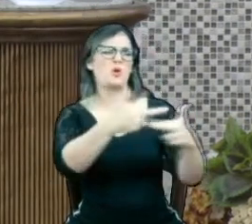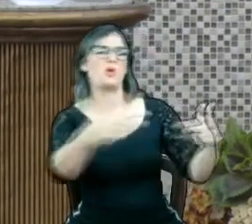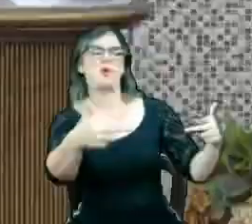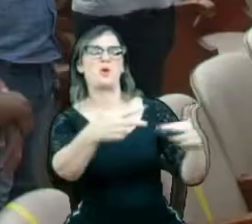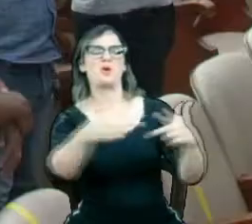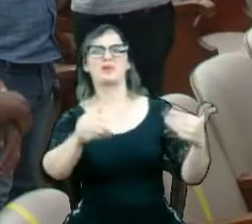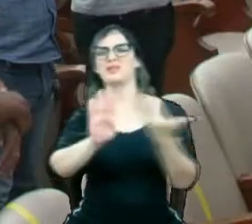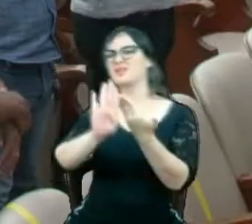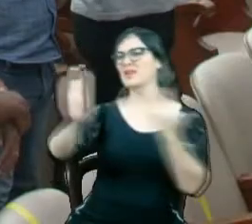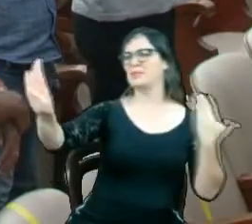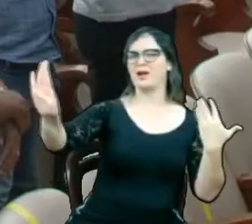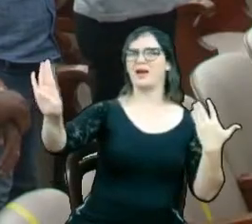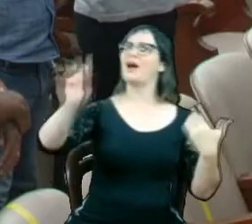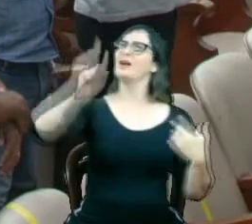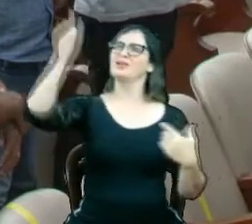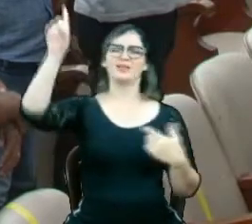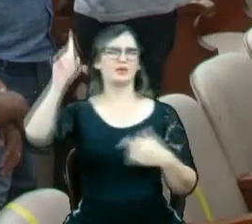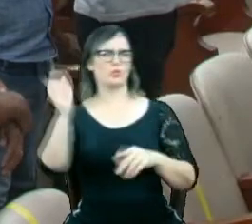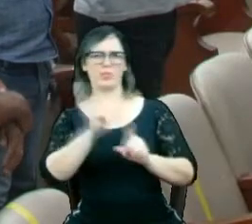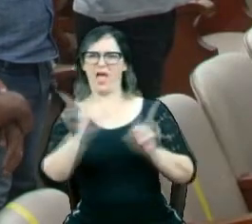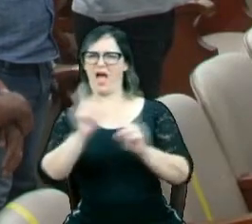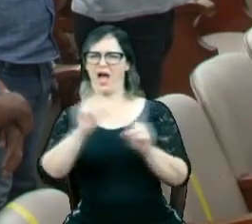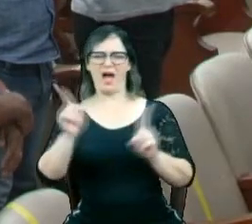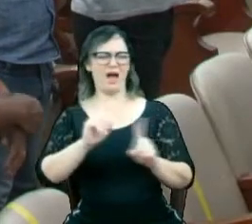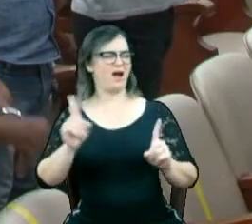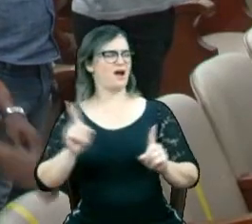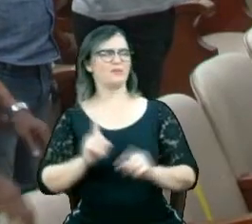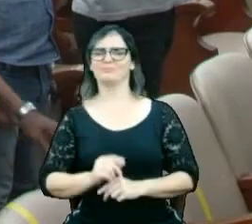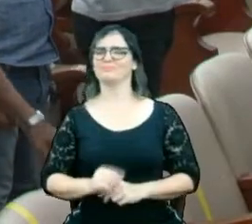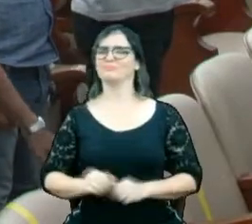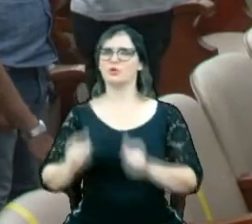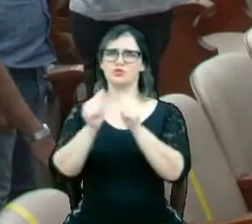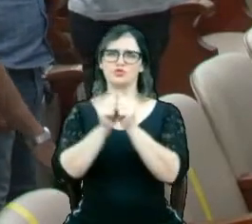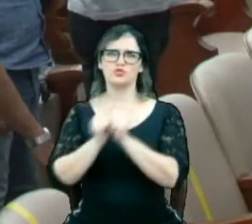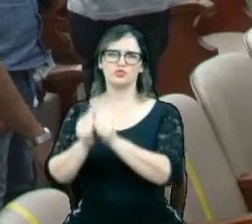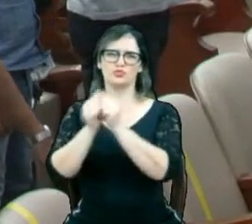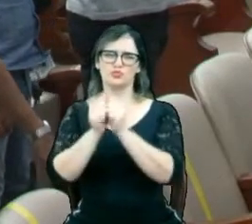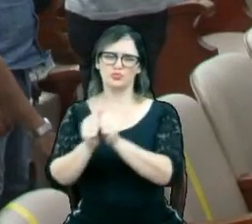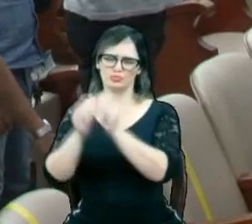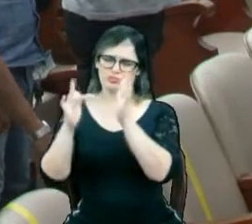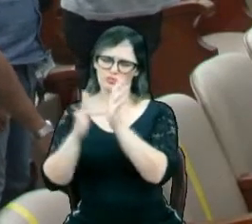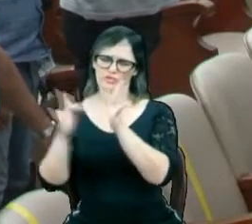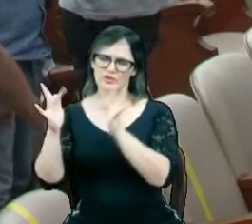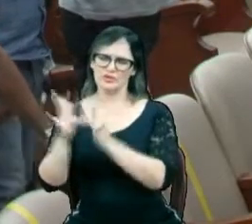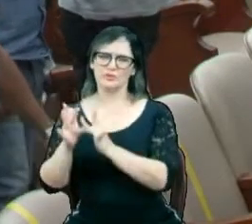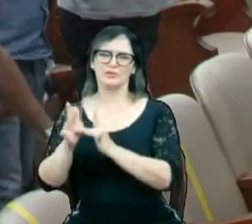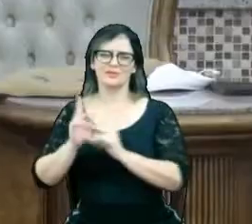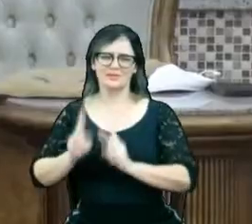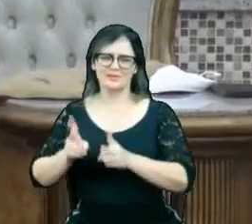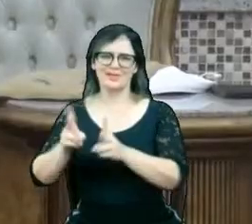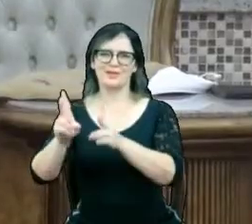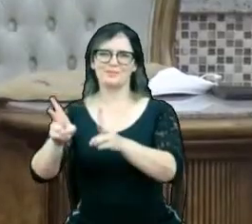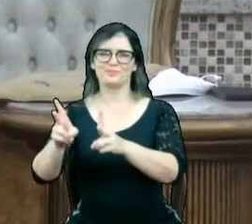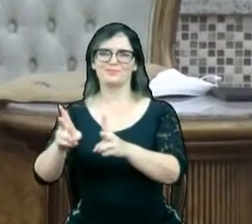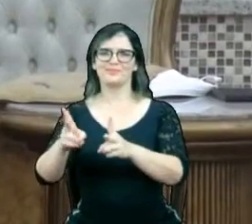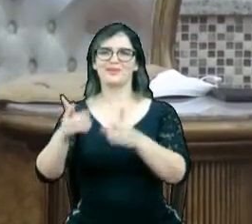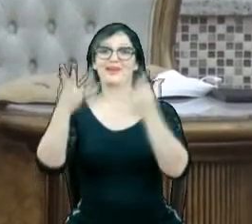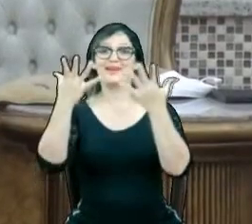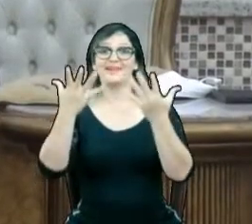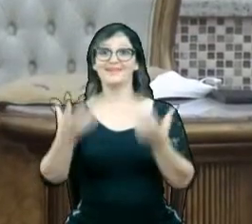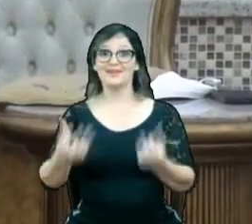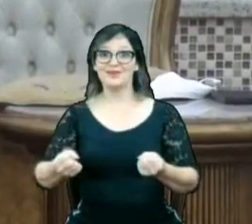Cristo Jesus o bendito seja o nome do senhor diga comigo alegrai-vos